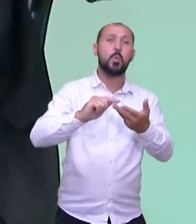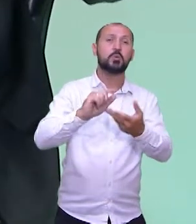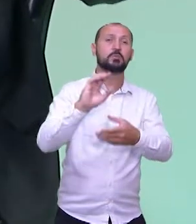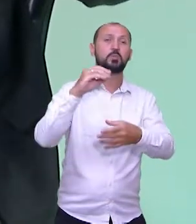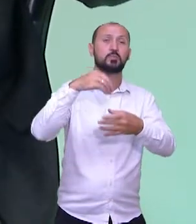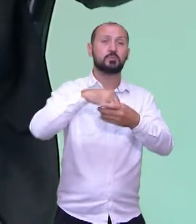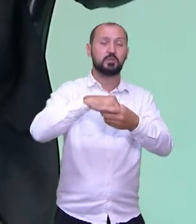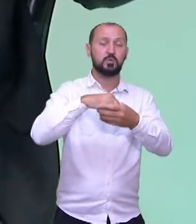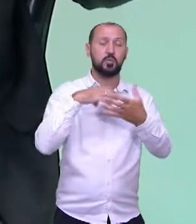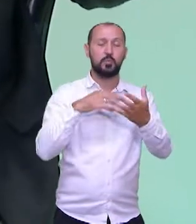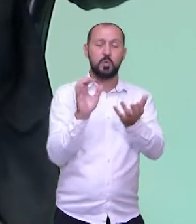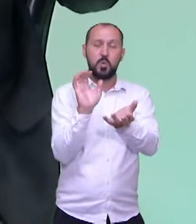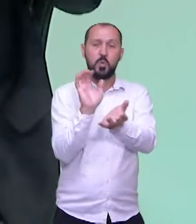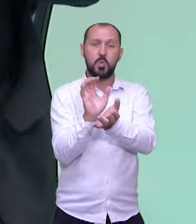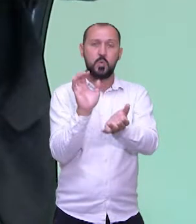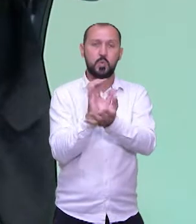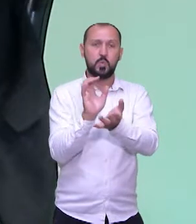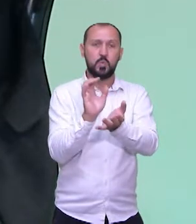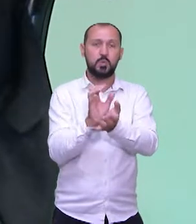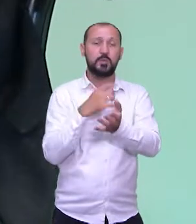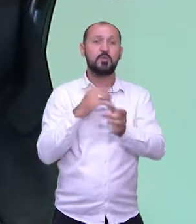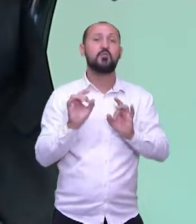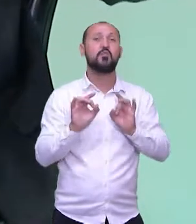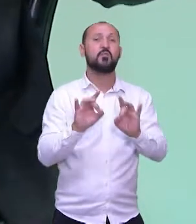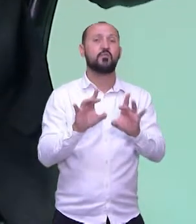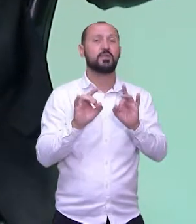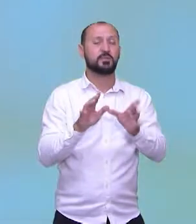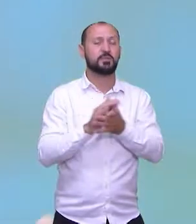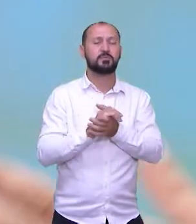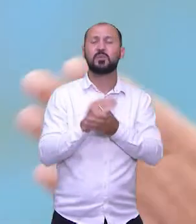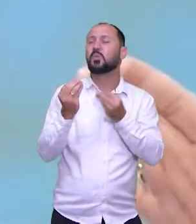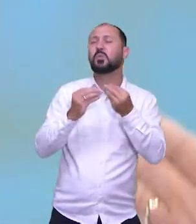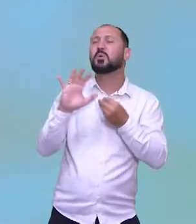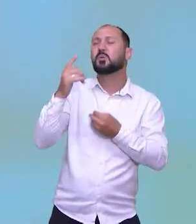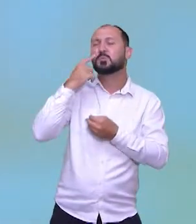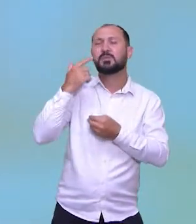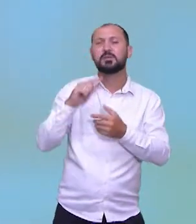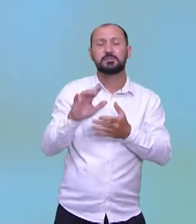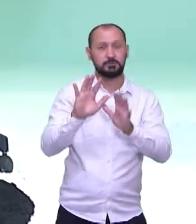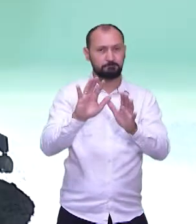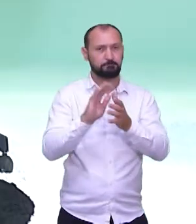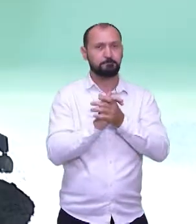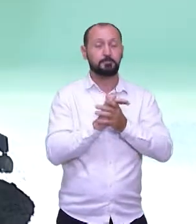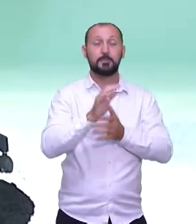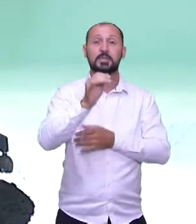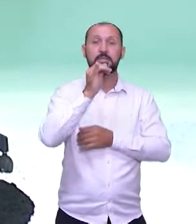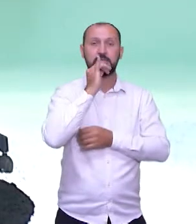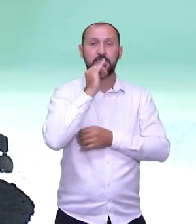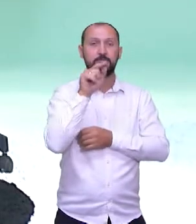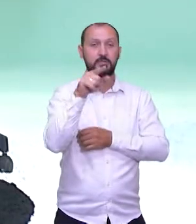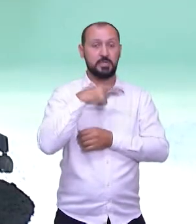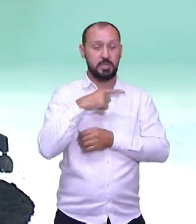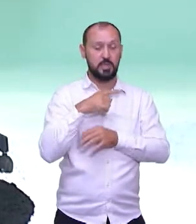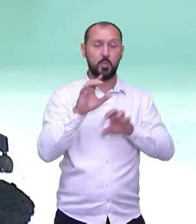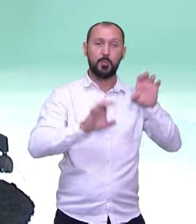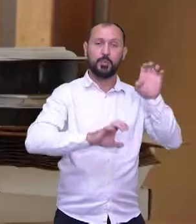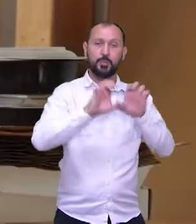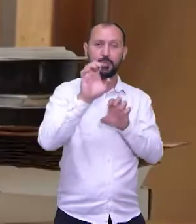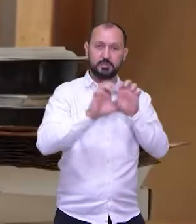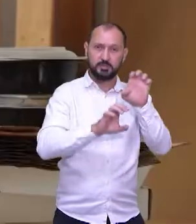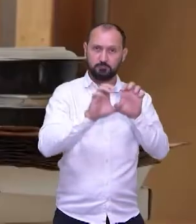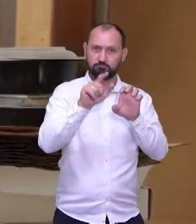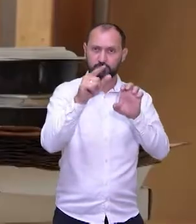que estejam dentro da sua cadeia, os demais para quem ele vai vender seus produtos. Como que isso funciona na prática? Na prática, por exemplo, você tem uma